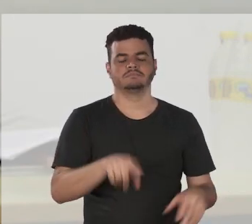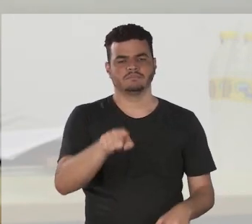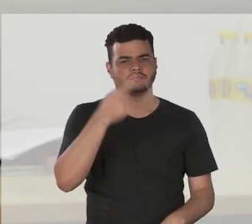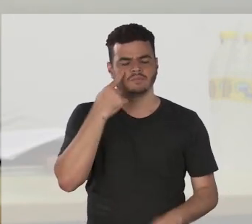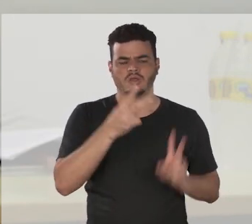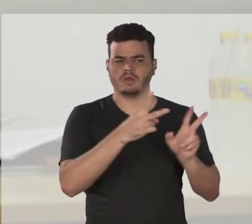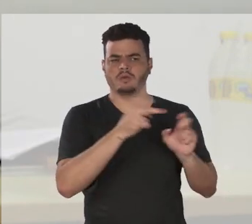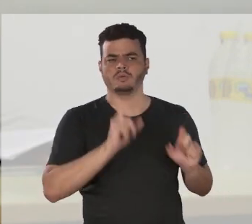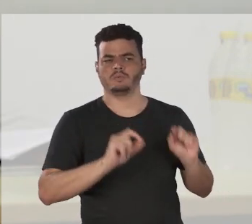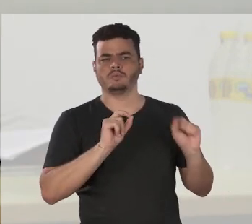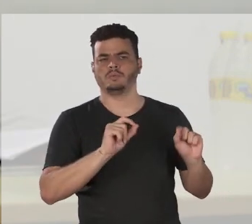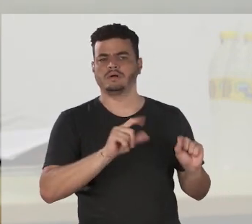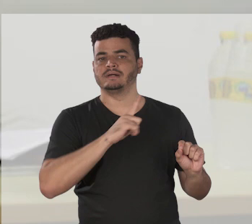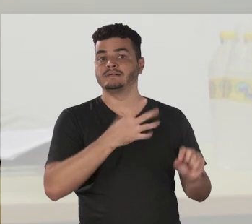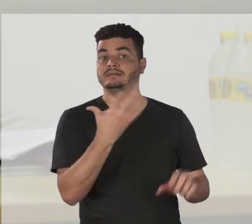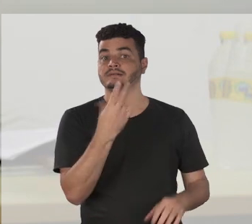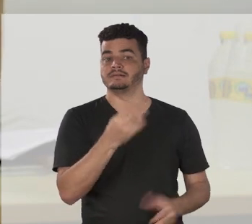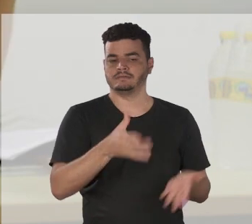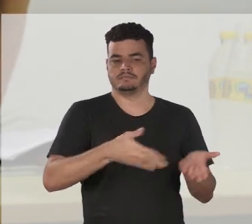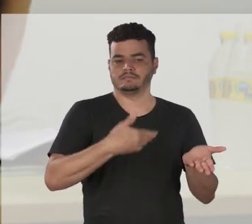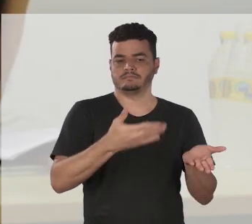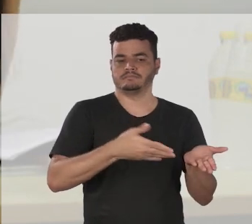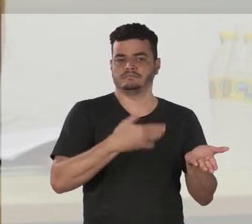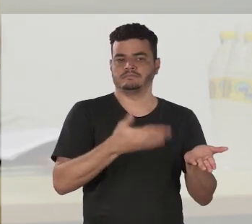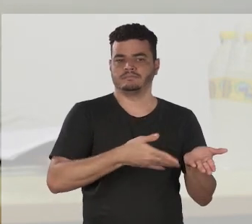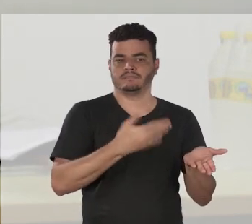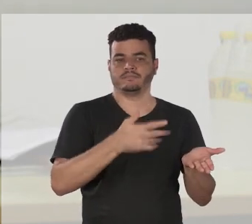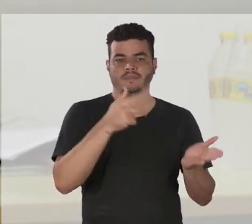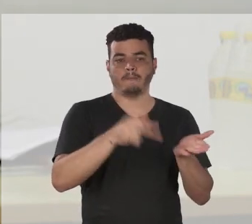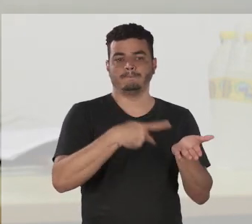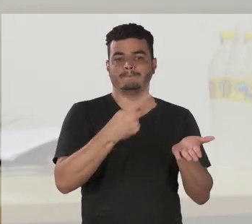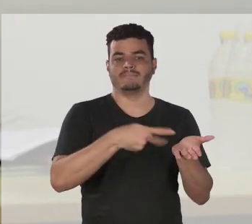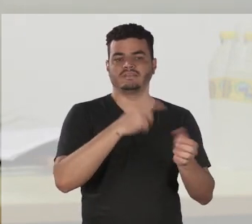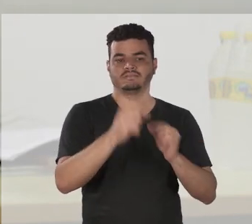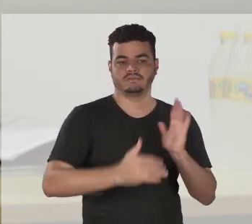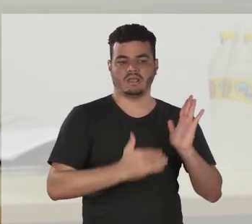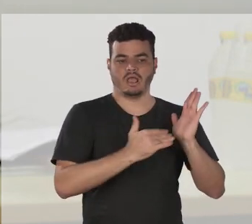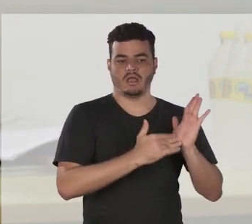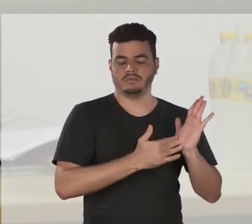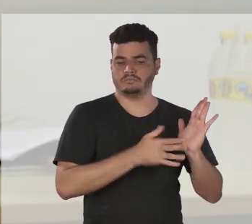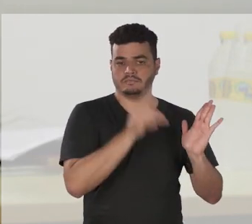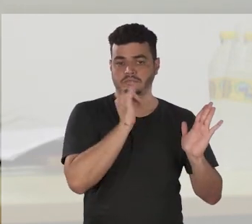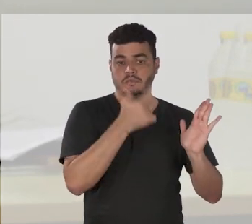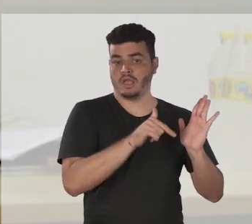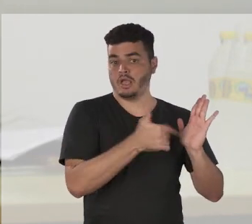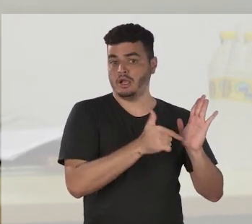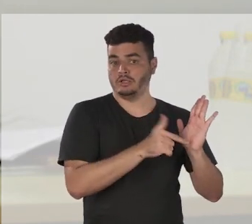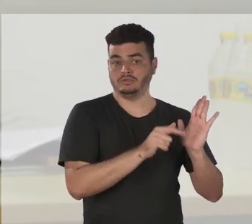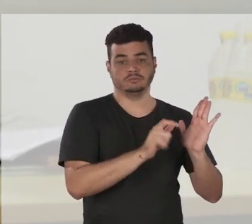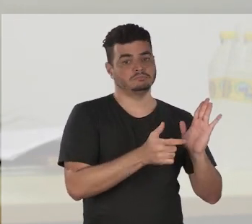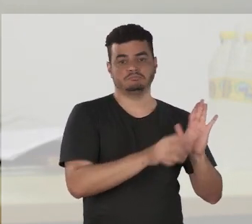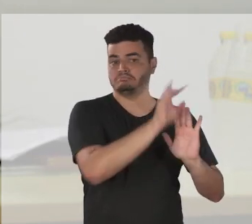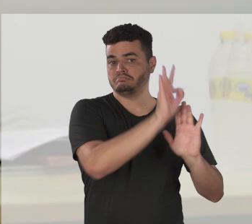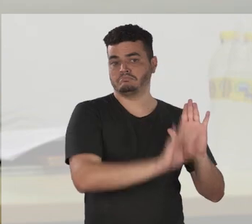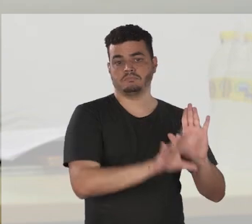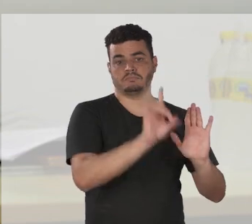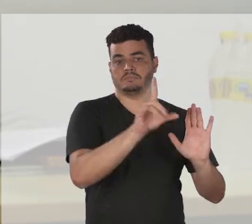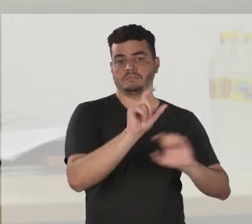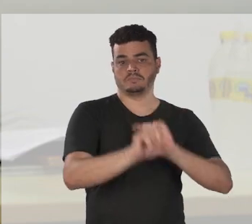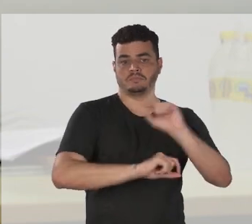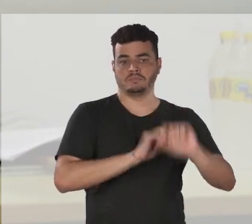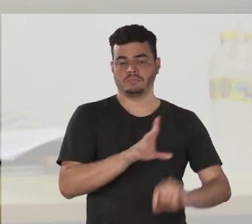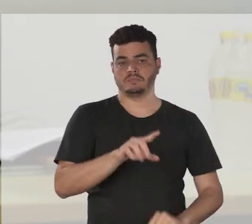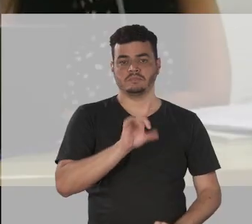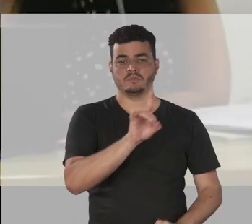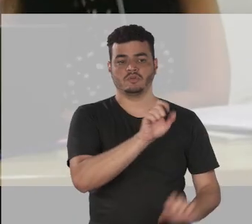greve. E reparem que tem muitas páginas, como a última, que não tem texto. A narração se